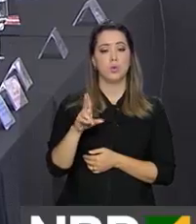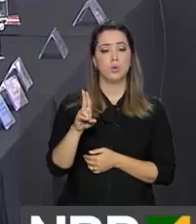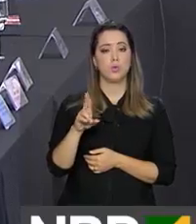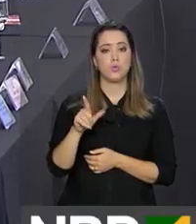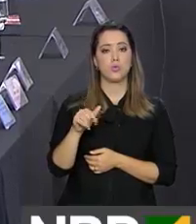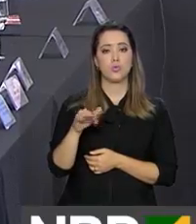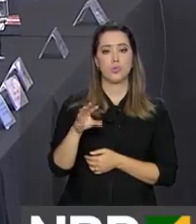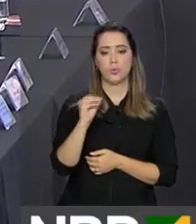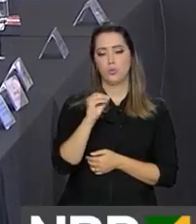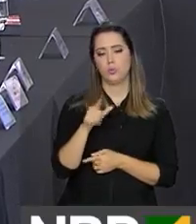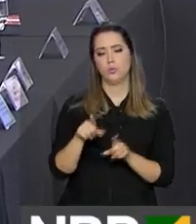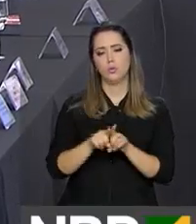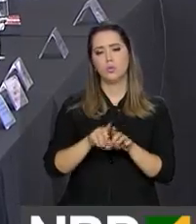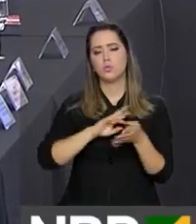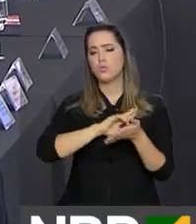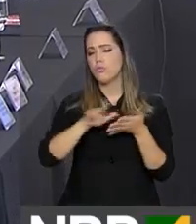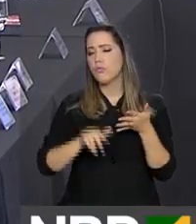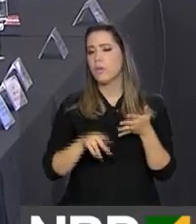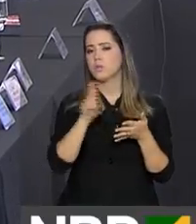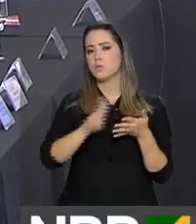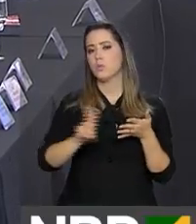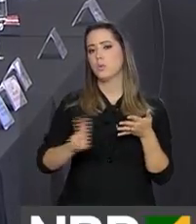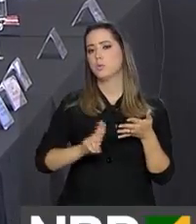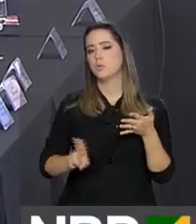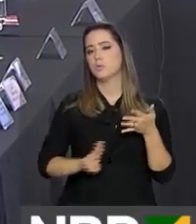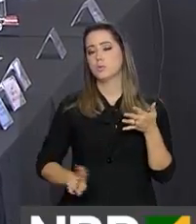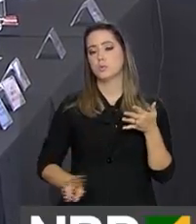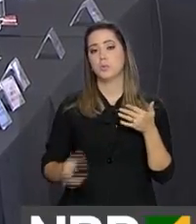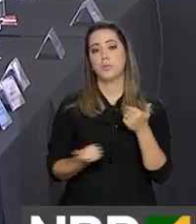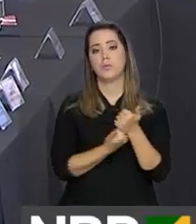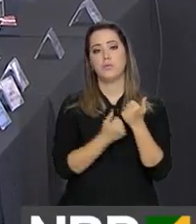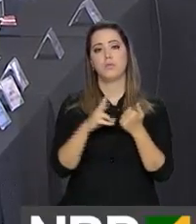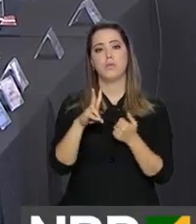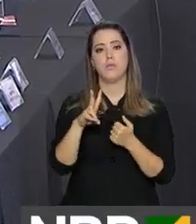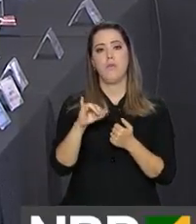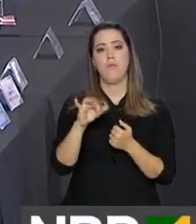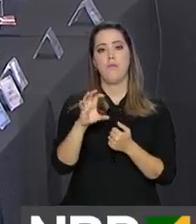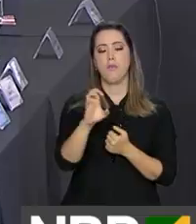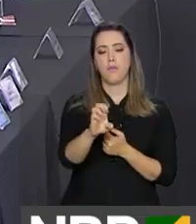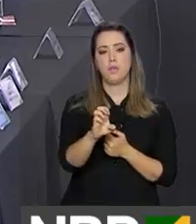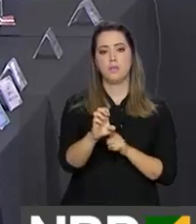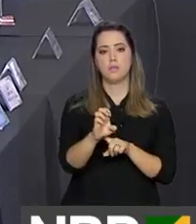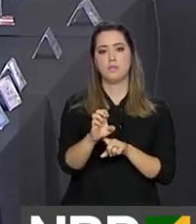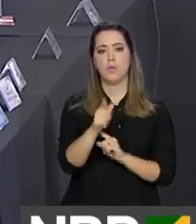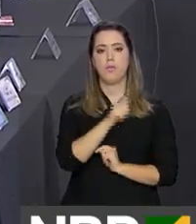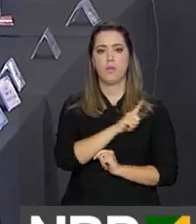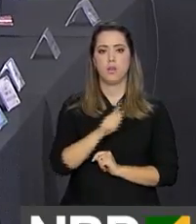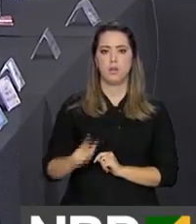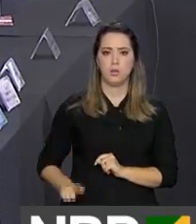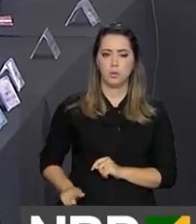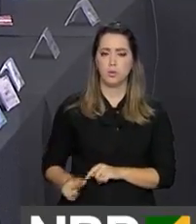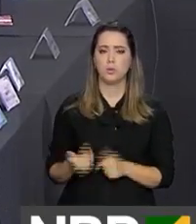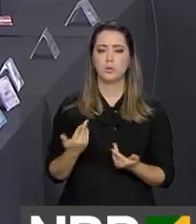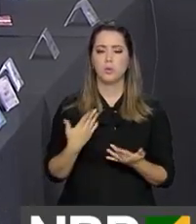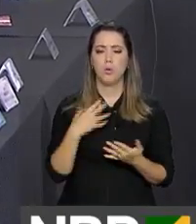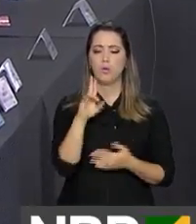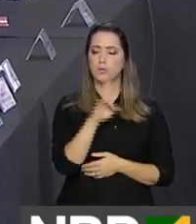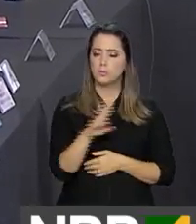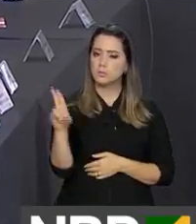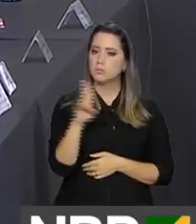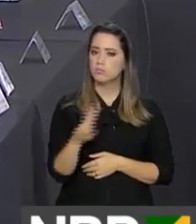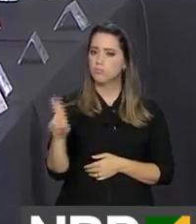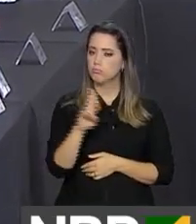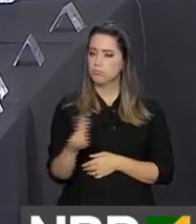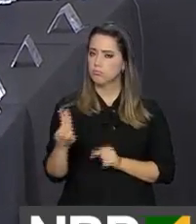Muniz e Simone Morgado, vice-governadores de Estado, o João Leão, Bosco Saraiva,